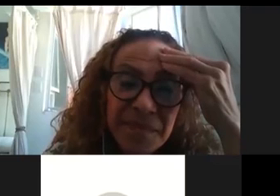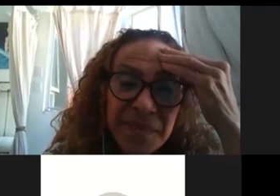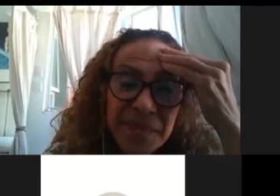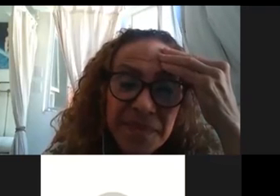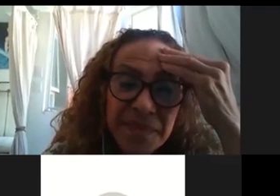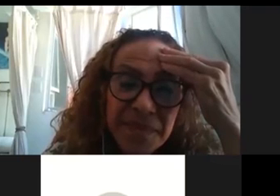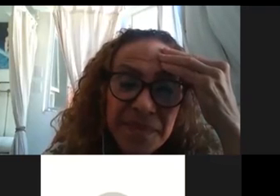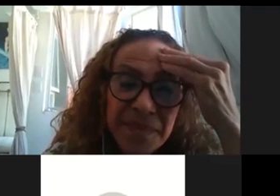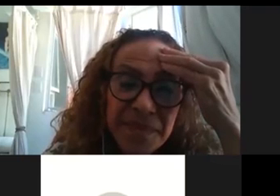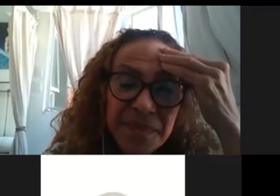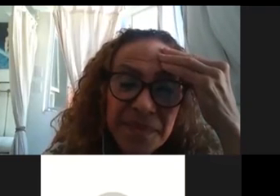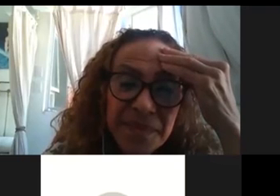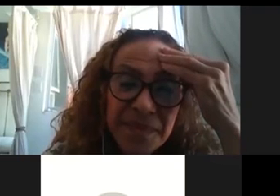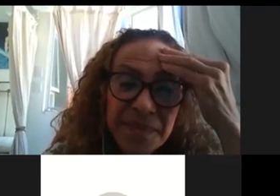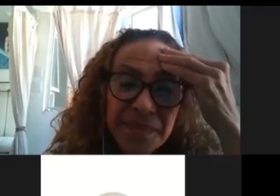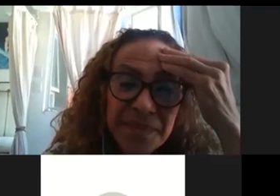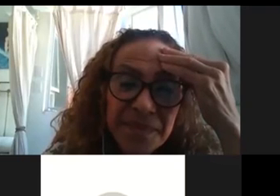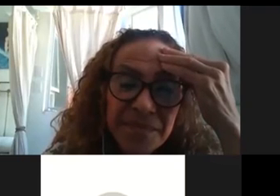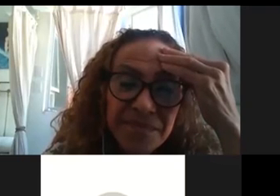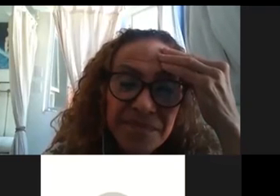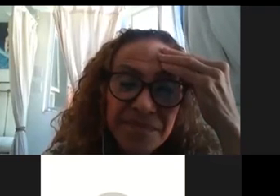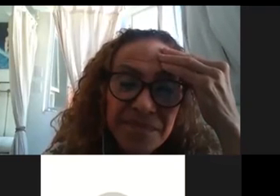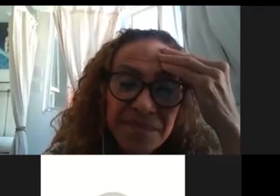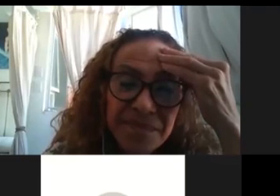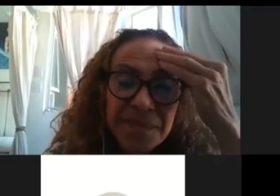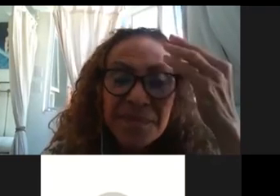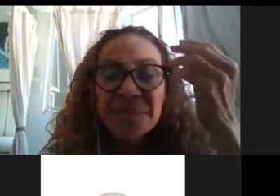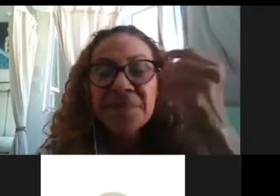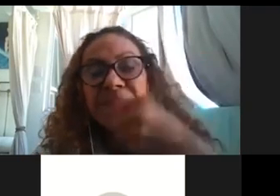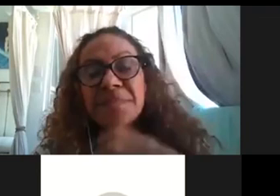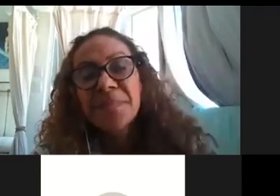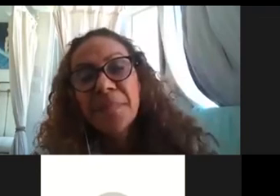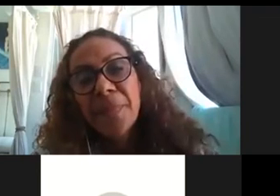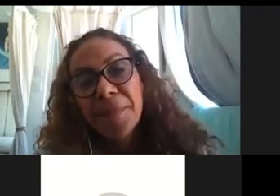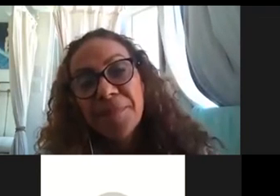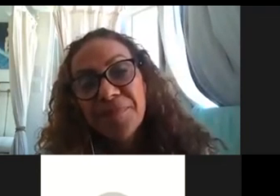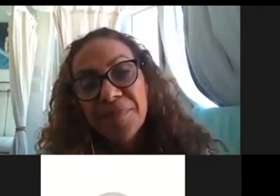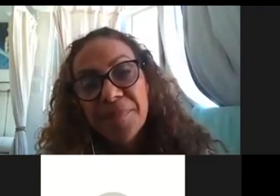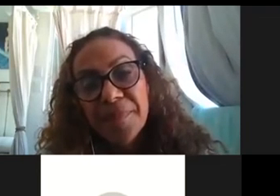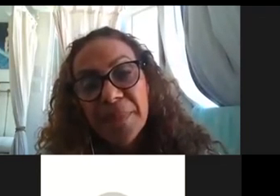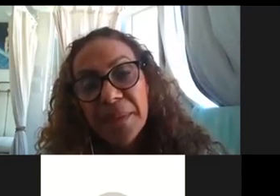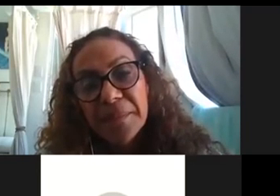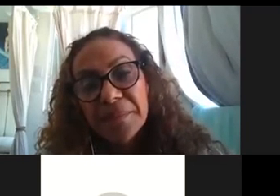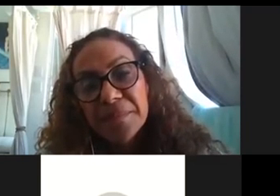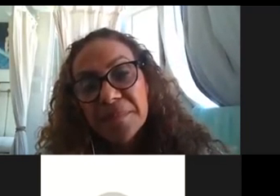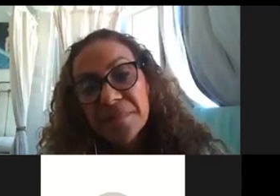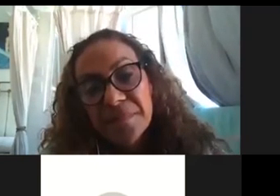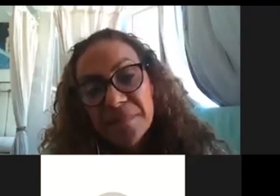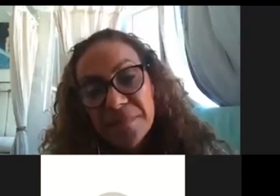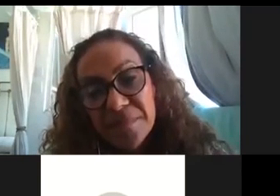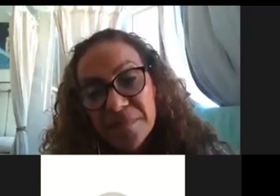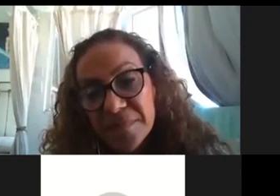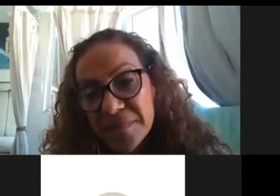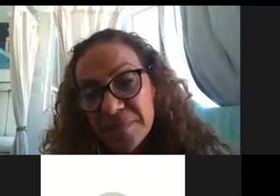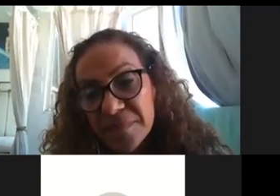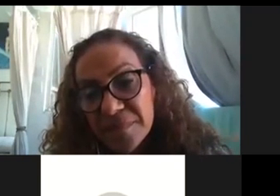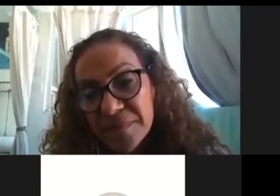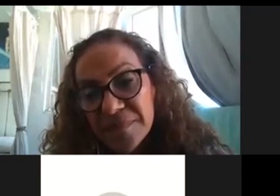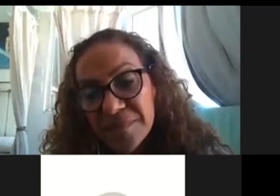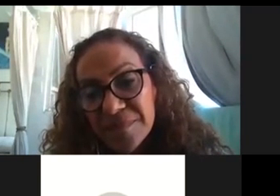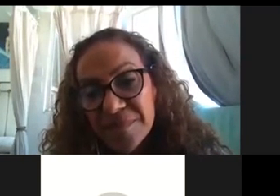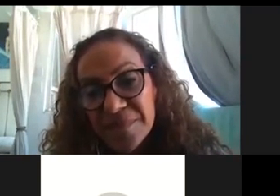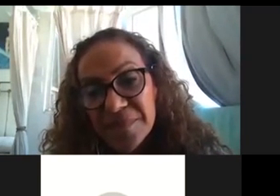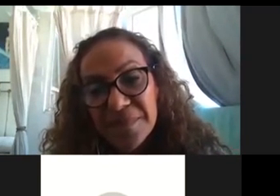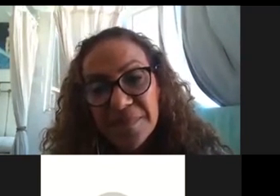em todas as mediações, em várias mediações pode acontecer isso. E foi legal, porque talvez... Como a gente lida quando